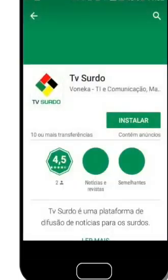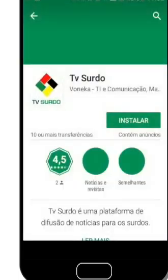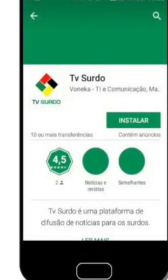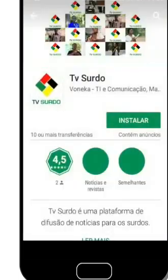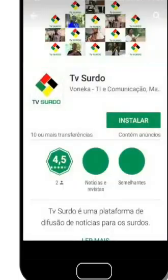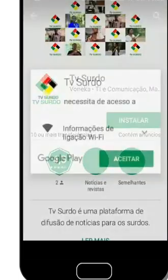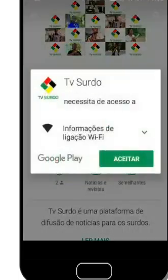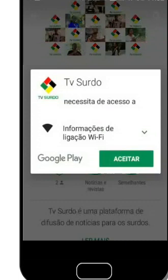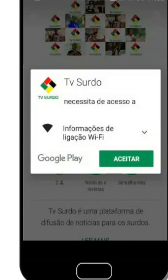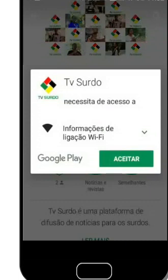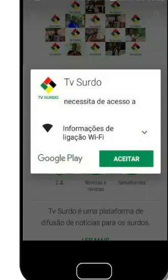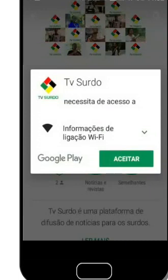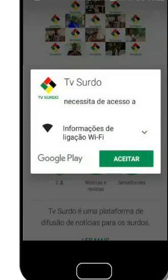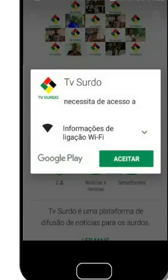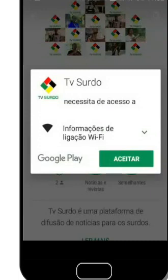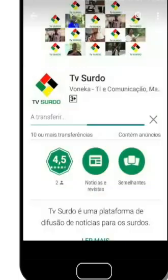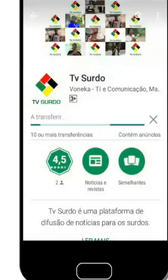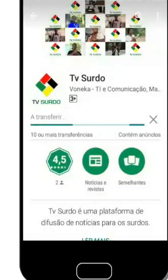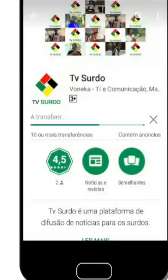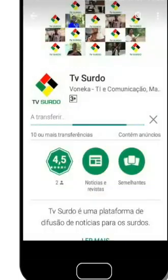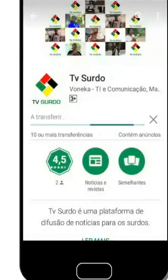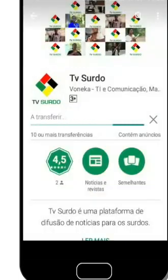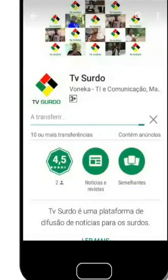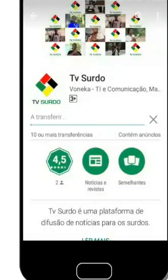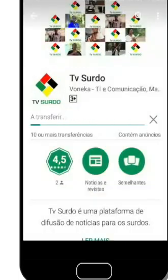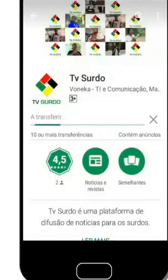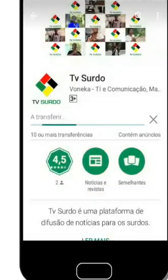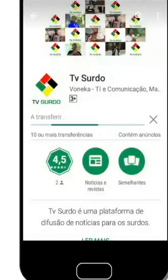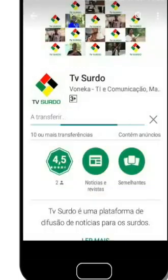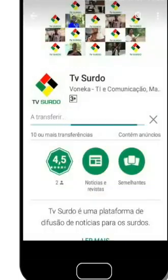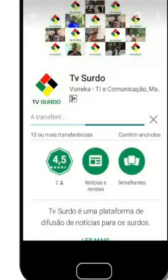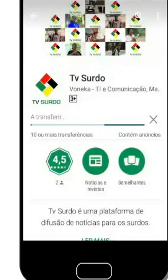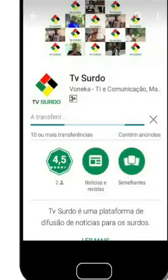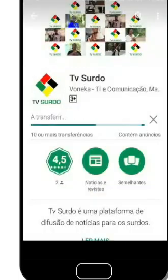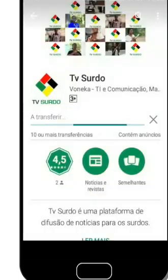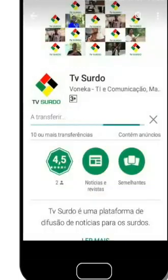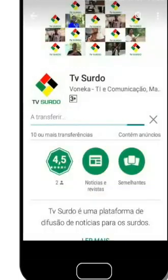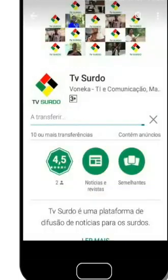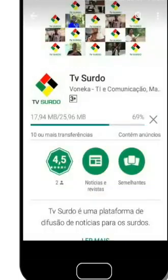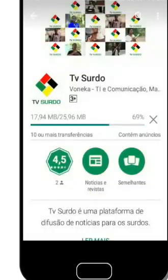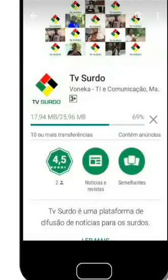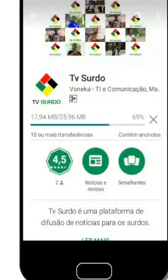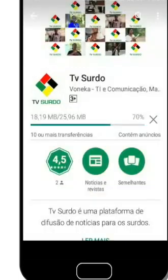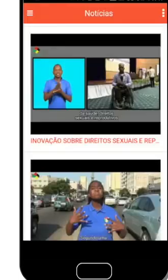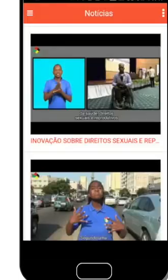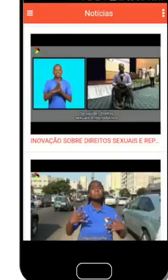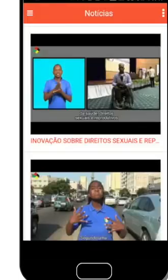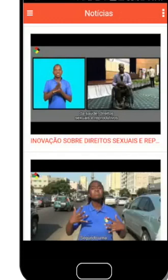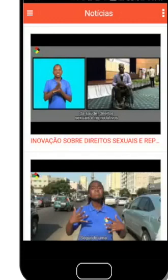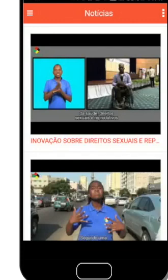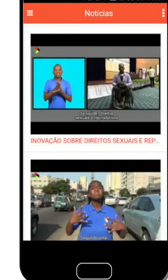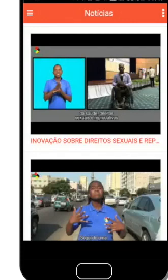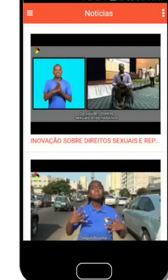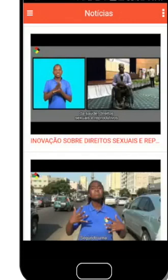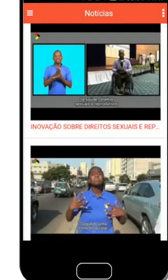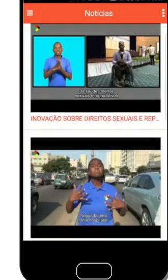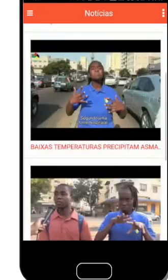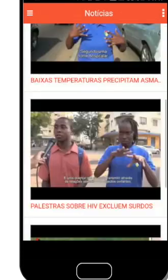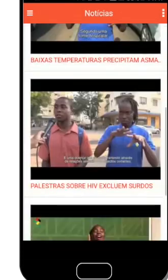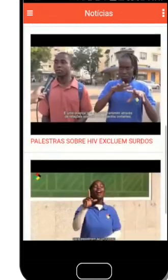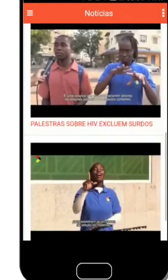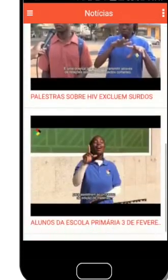Clique no ícone com o emblema da TV surdo e de seguida instale. E já está.